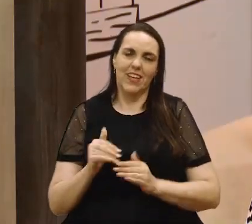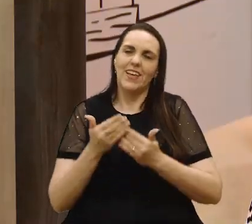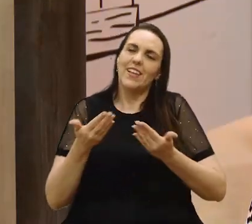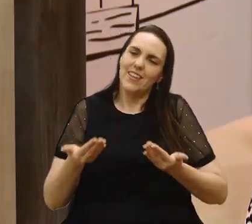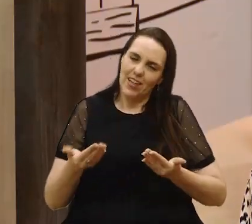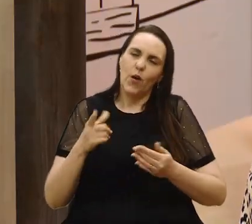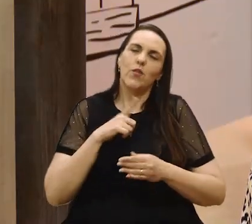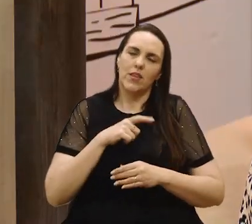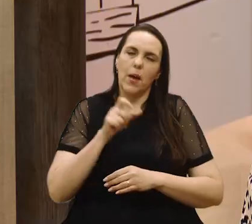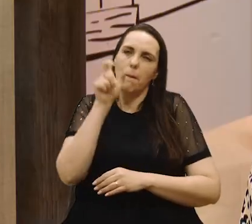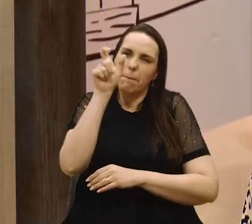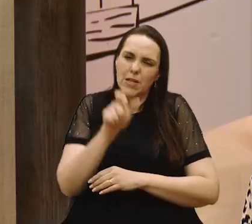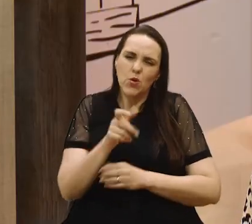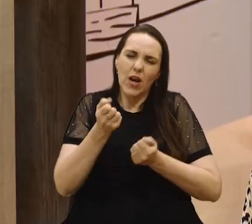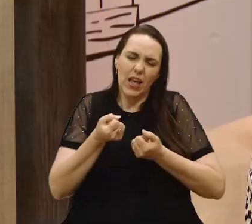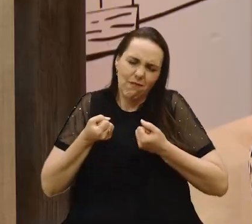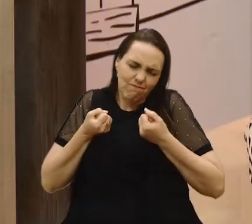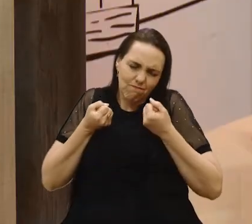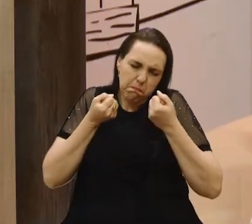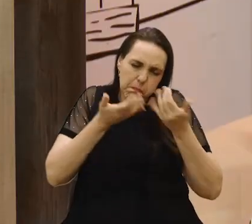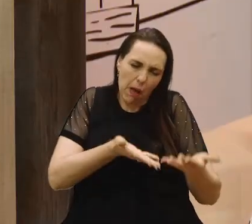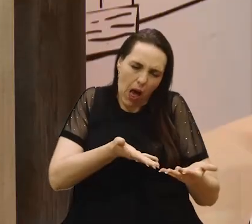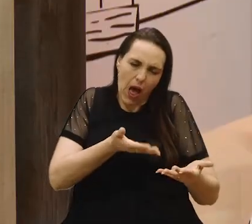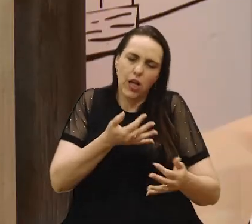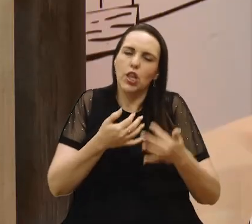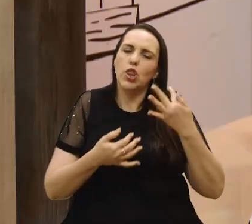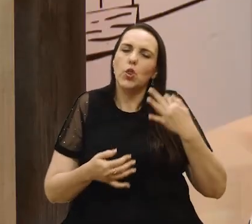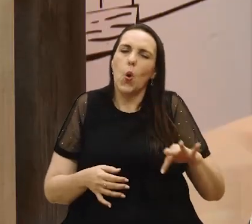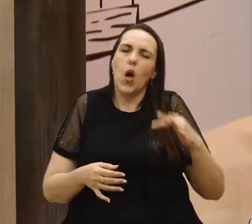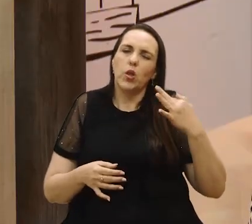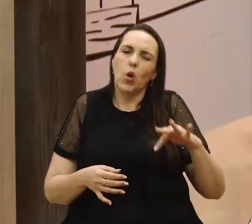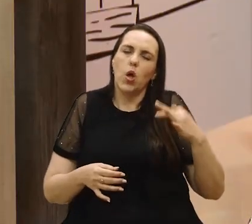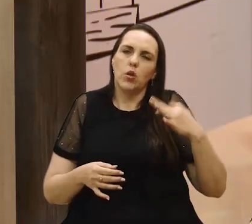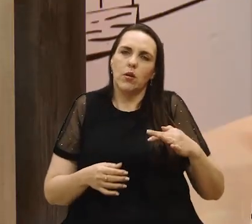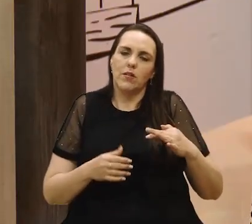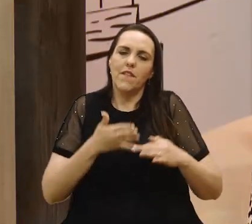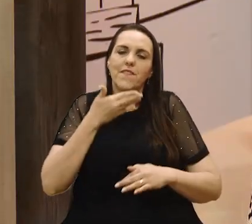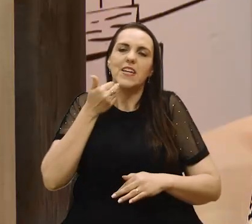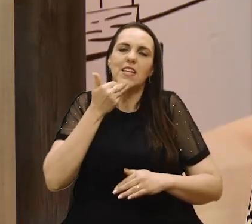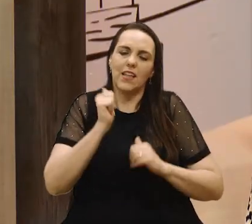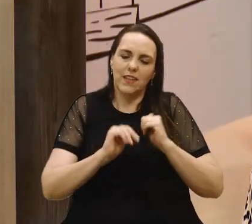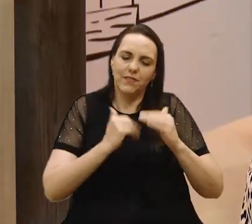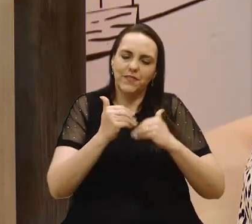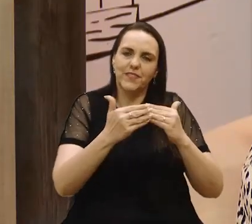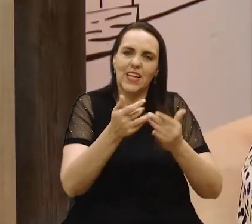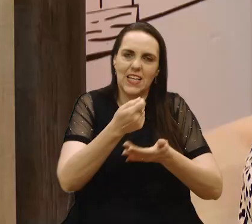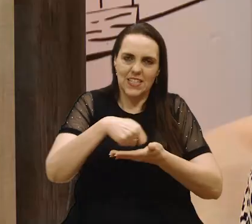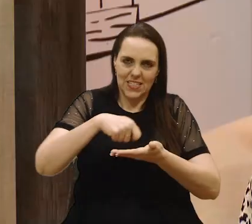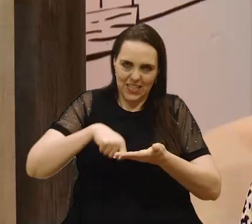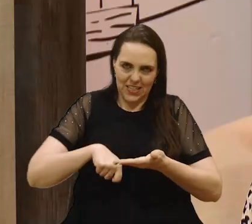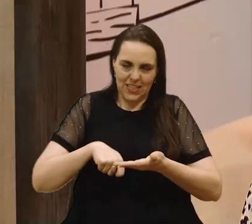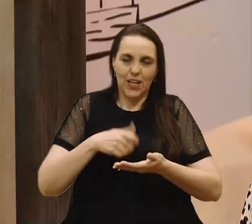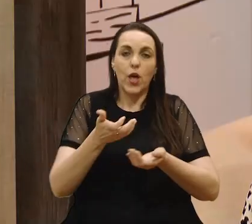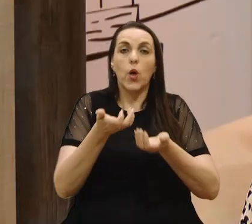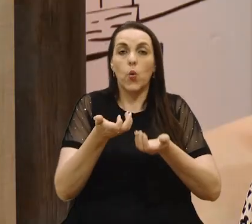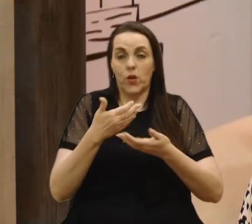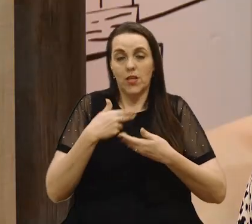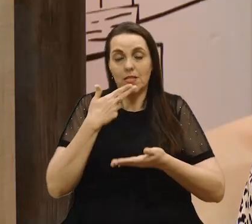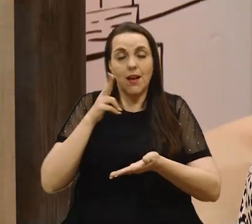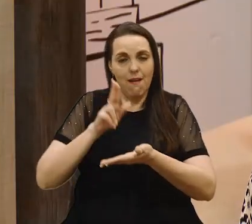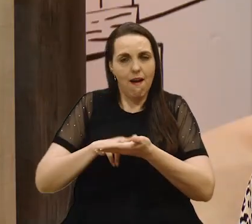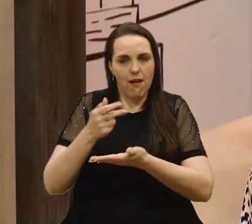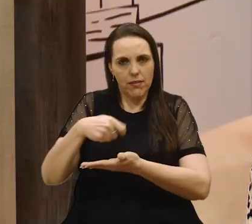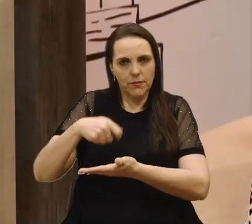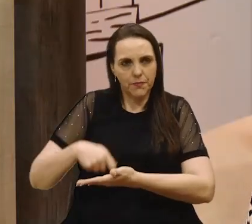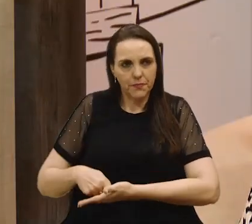Então, ela tem uma pessoa quem ela quer depositar essas dores dela, isso facilita o processo de escrita. Eu quis trabalhar as cartas